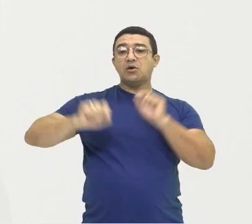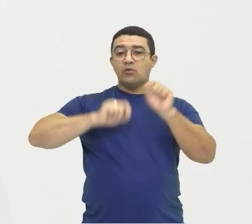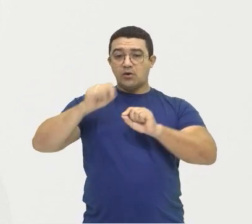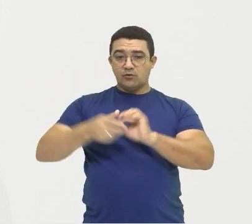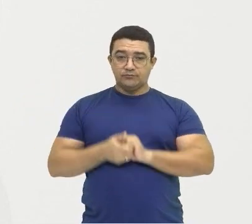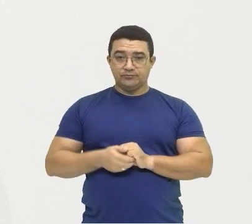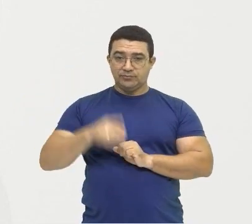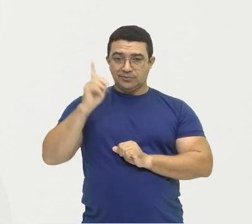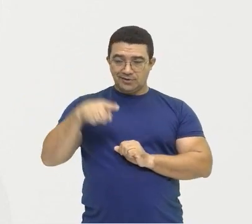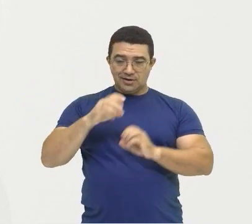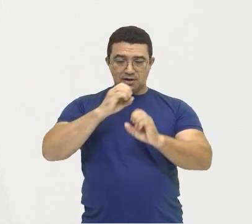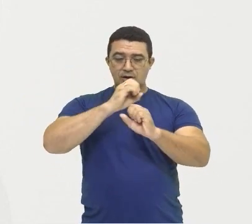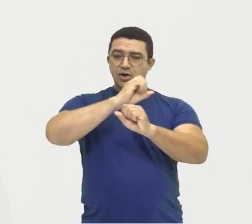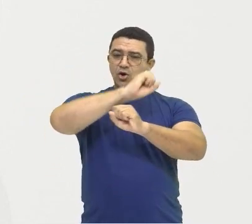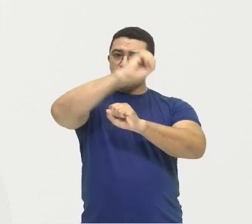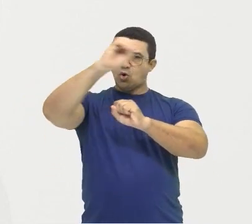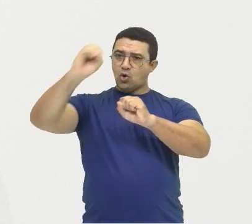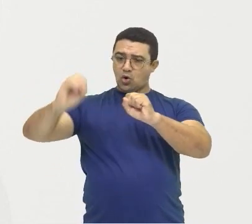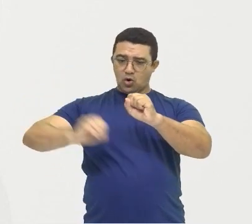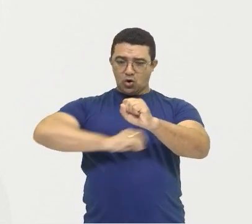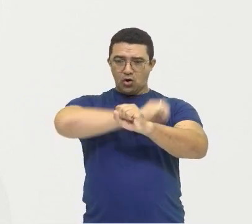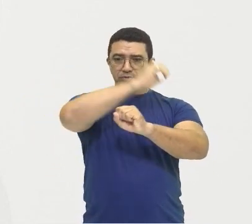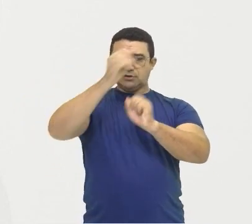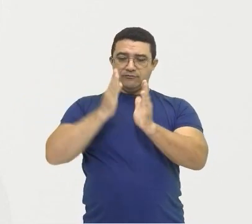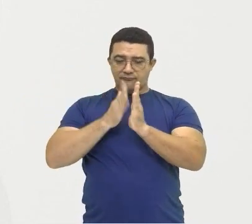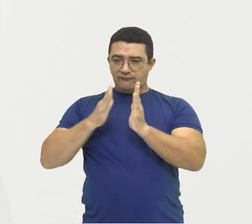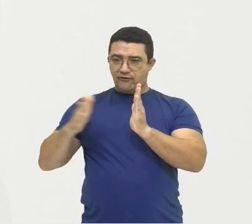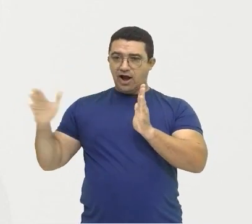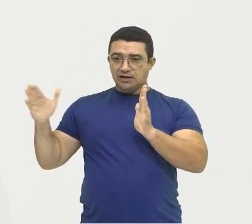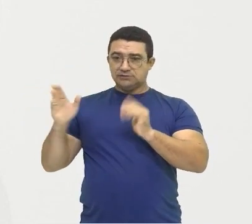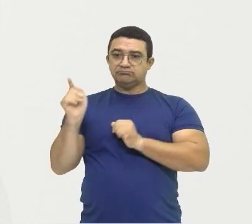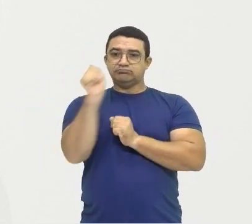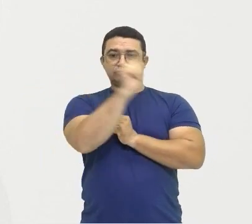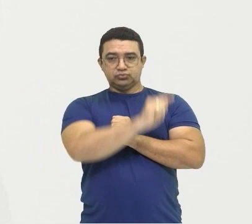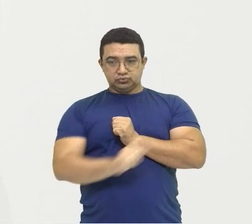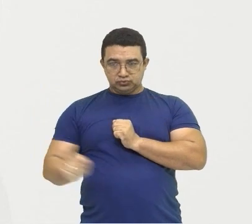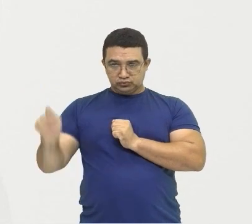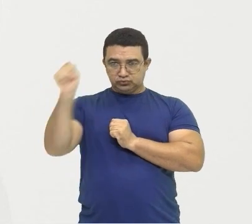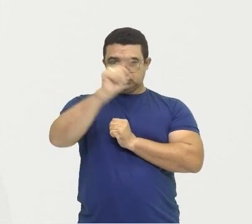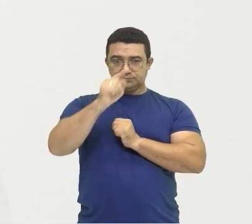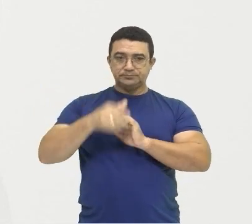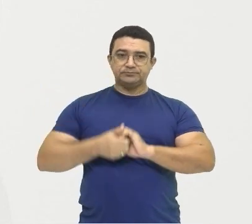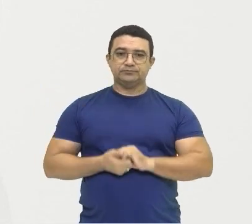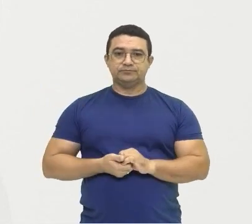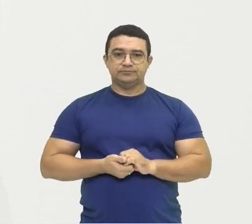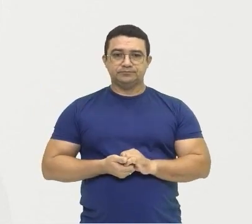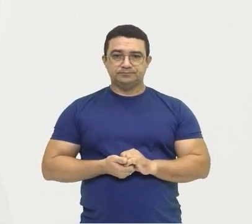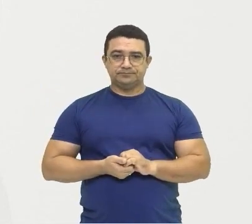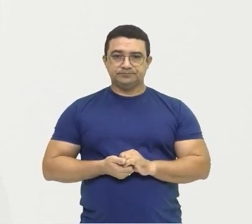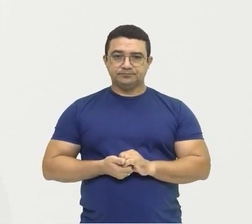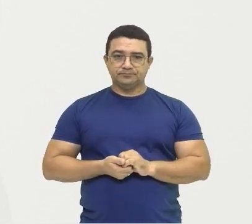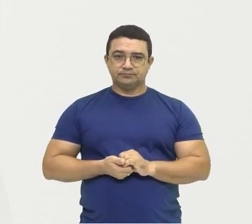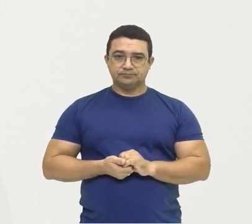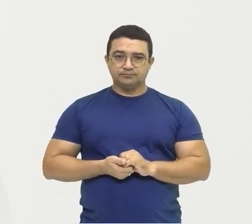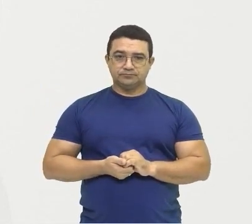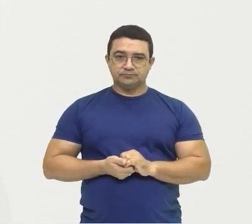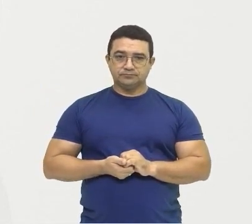uma órbita aqui que faz elípticas. Tudo bem, mas aqui quando ele escreve com